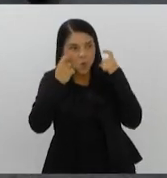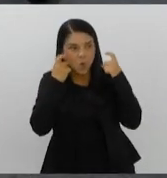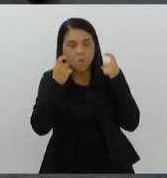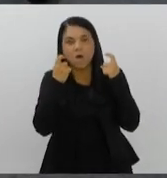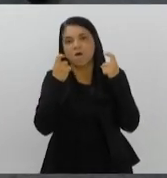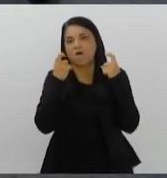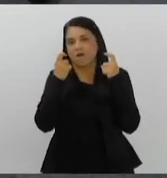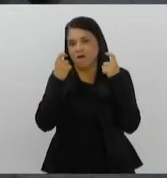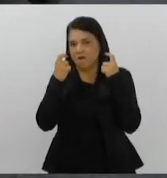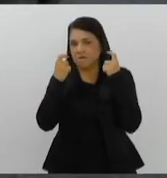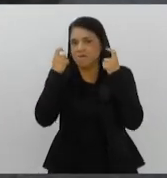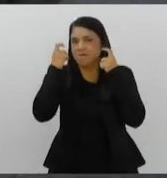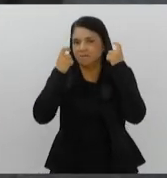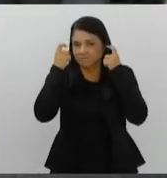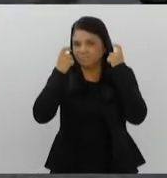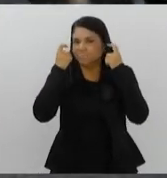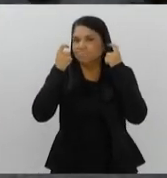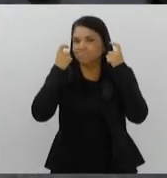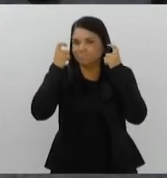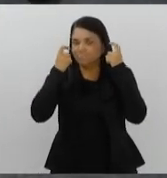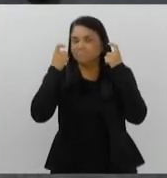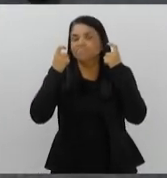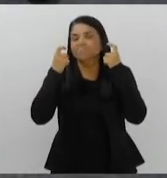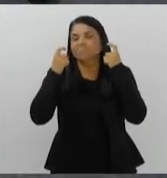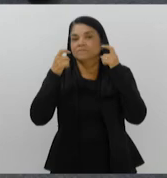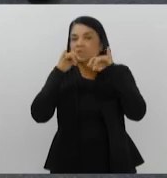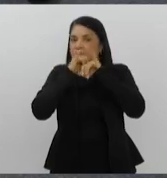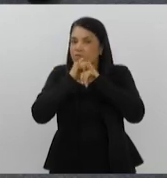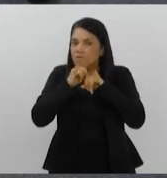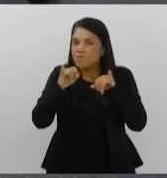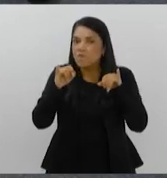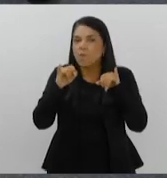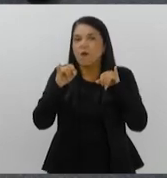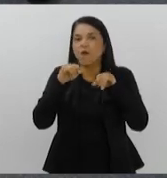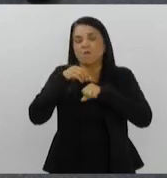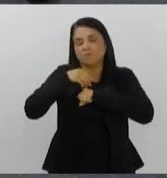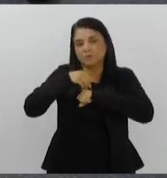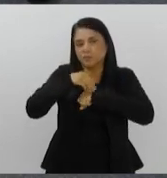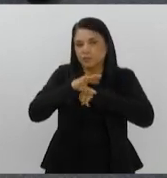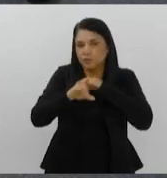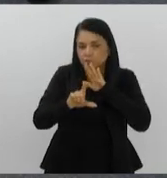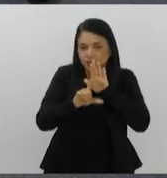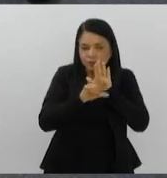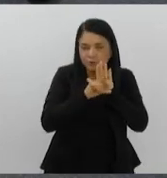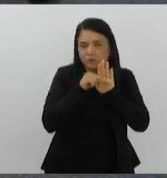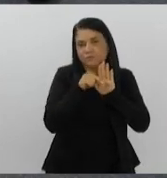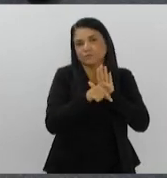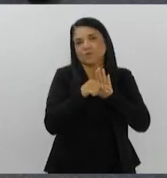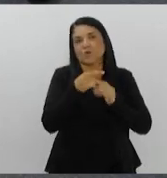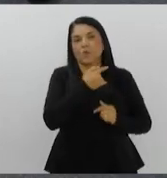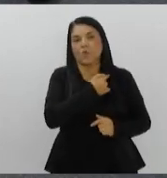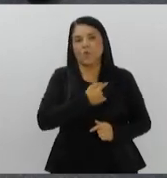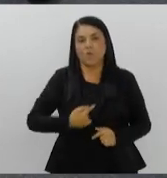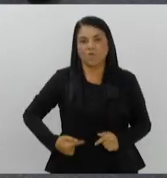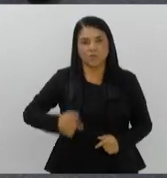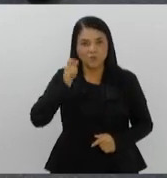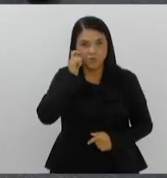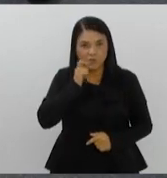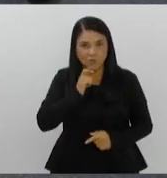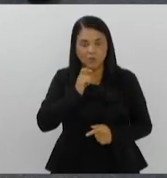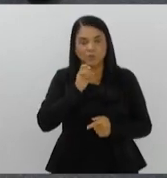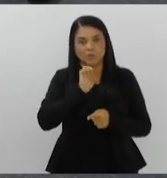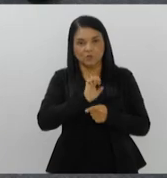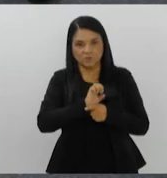de trazer aqui essa matéria em forma de indicação legislativa para que o governador do estado possa